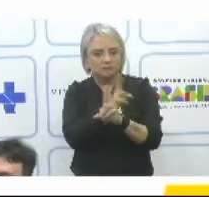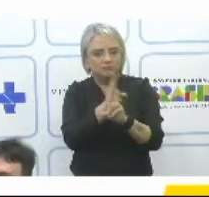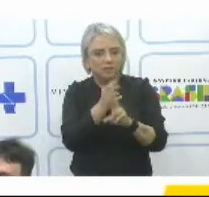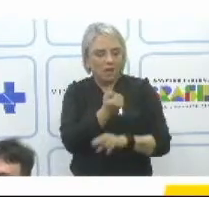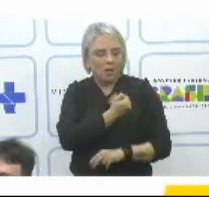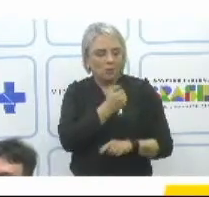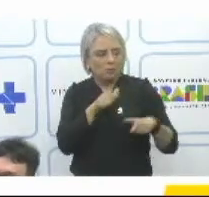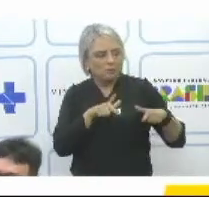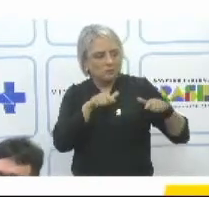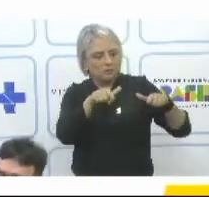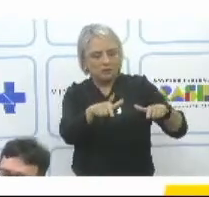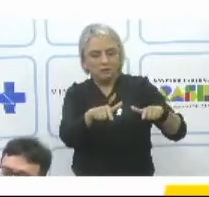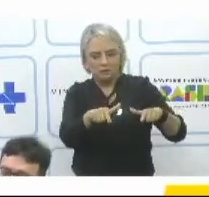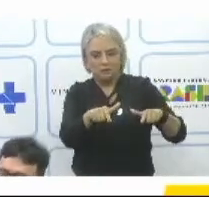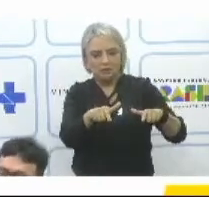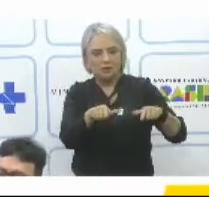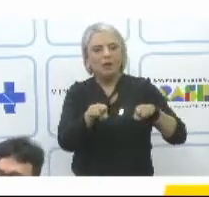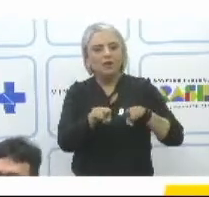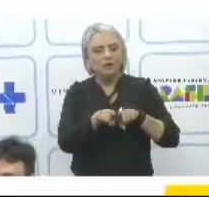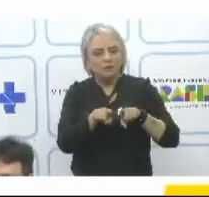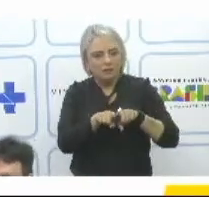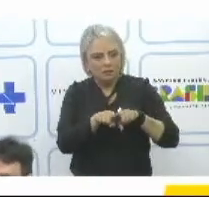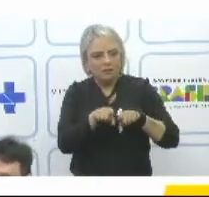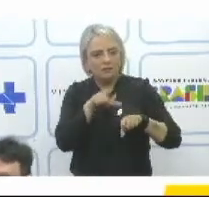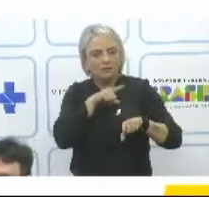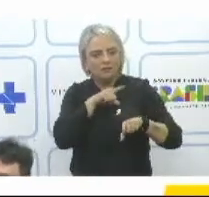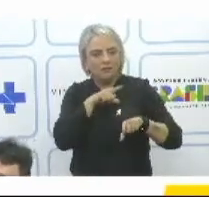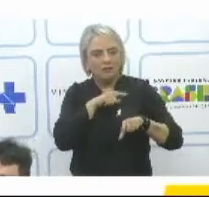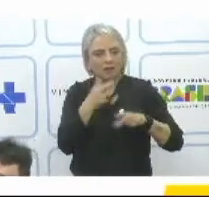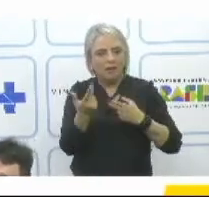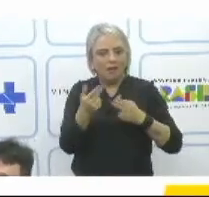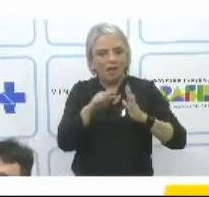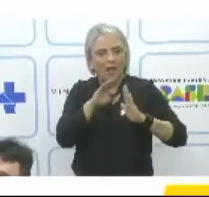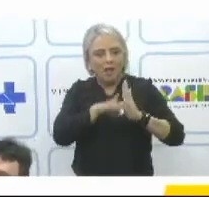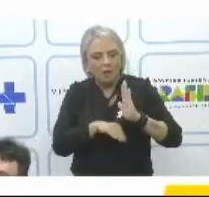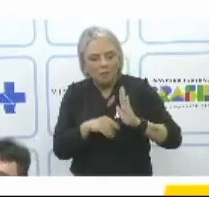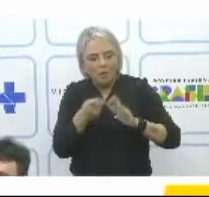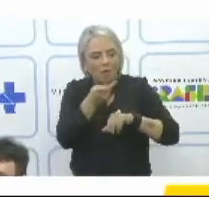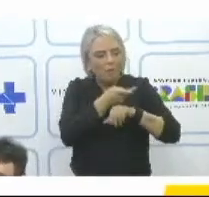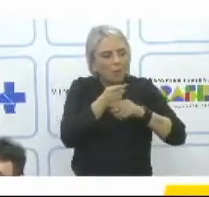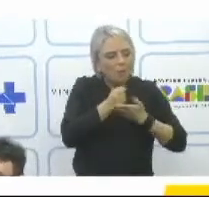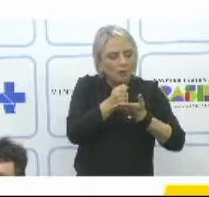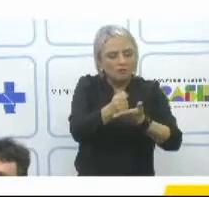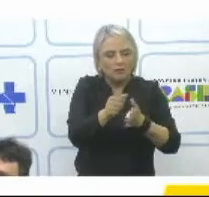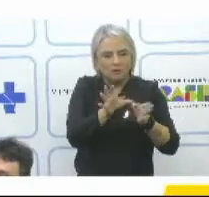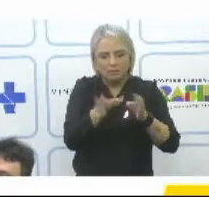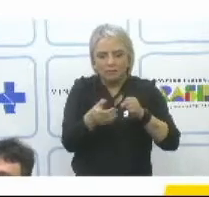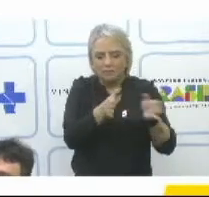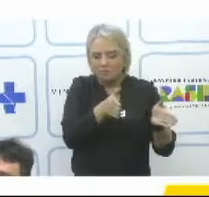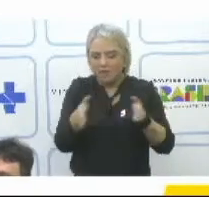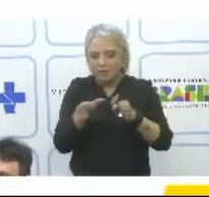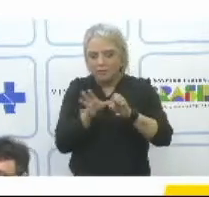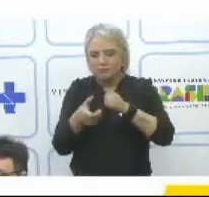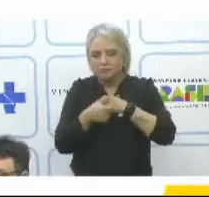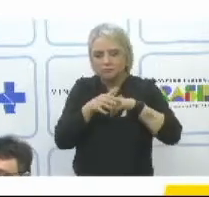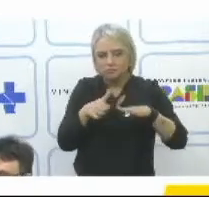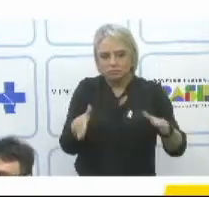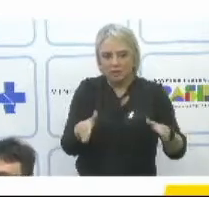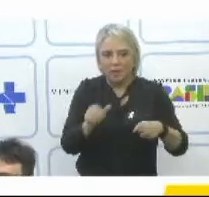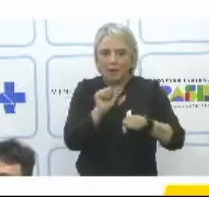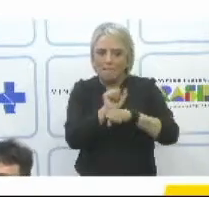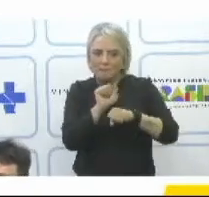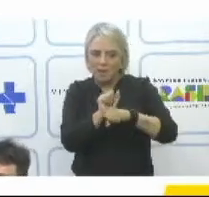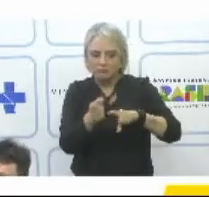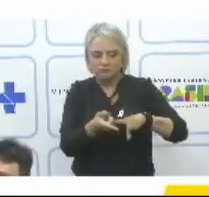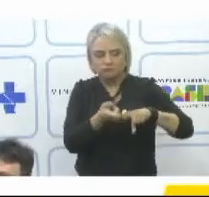número de certificados, tendo também a mesma baixa de oferta ali na época da pandemia, né, e uma